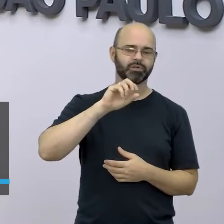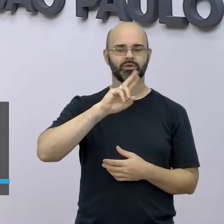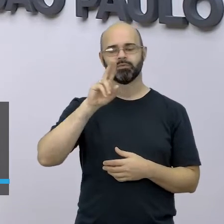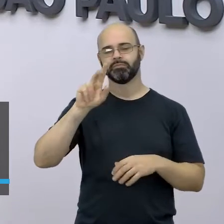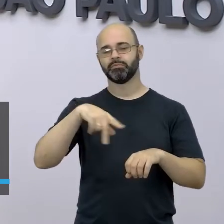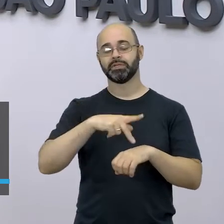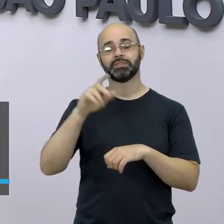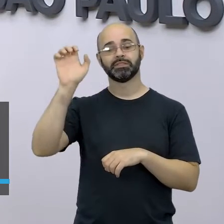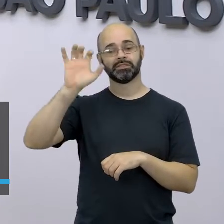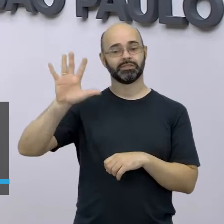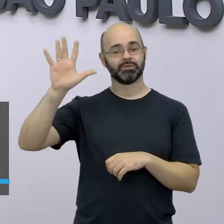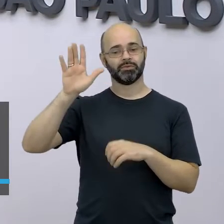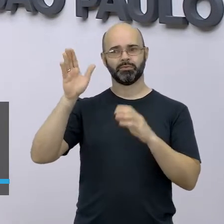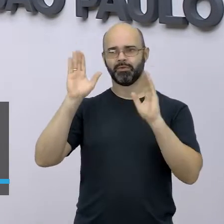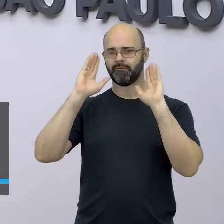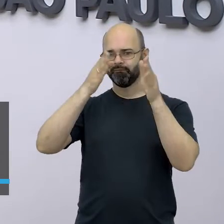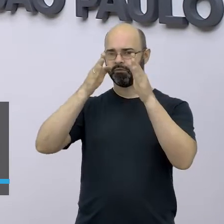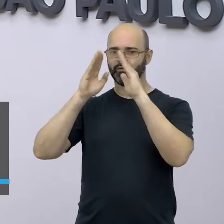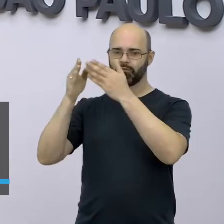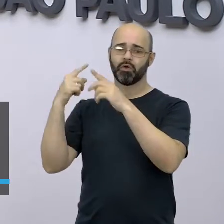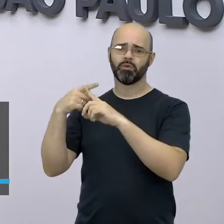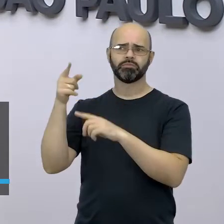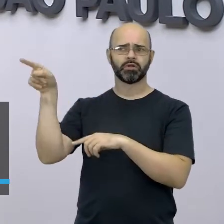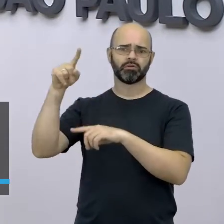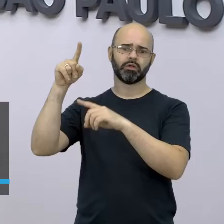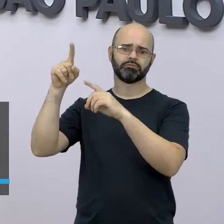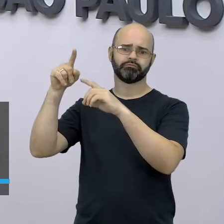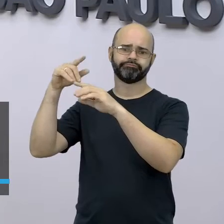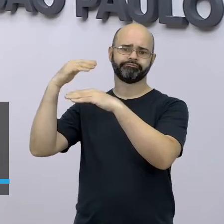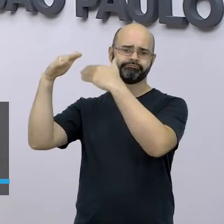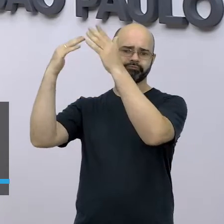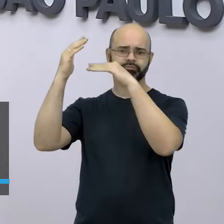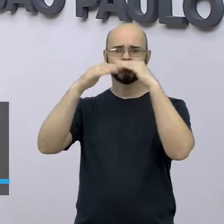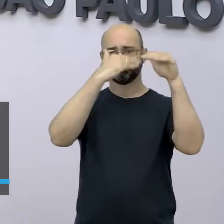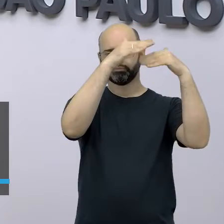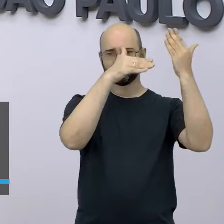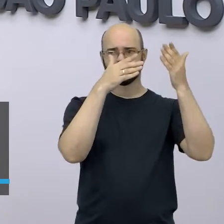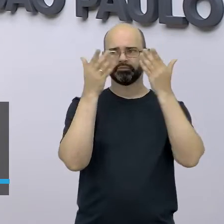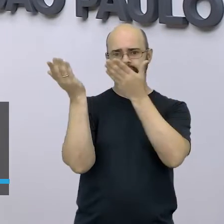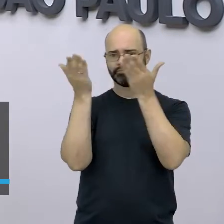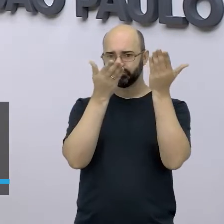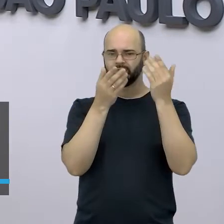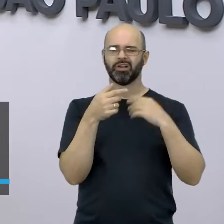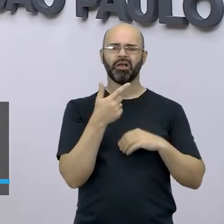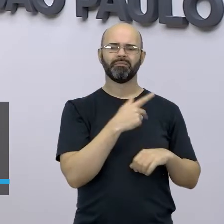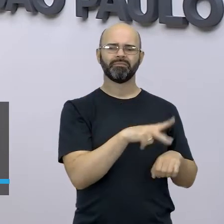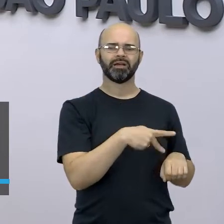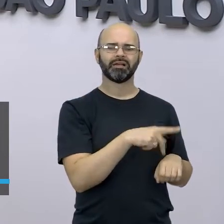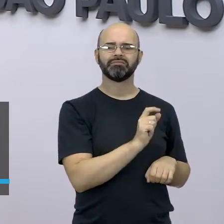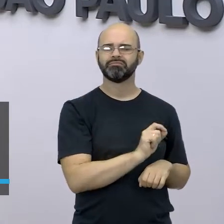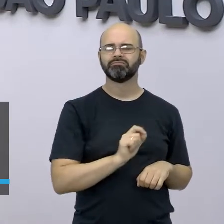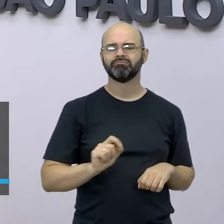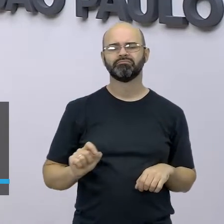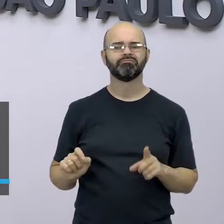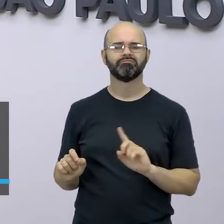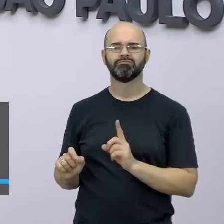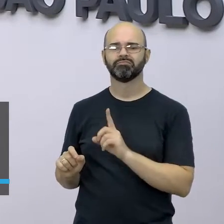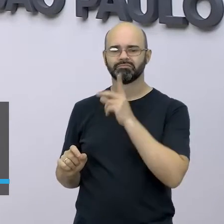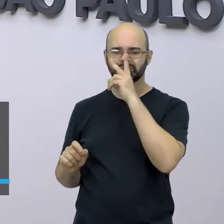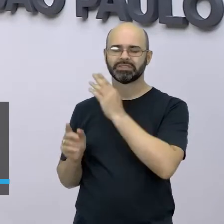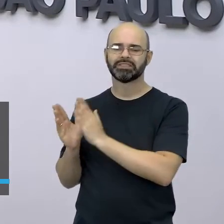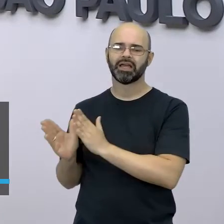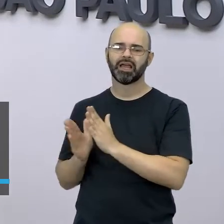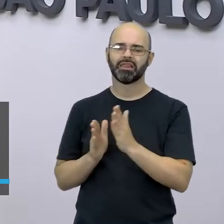que justamente esses países eles são bem-sucedidos e os outros que não são bem-sucedidos, eles não seguiram as mesmas